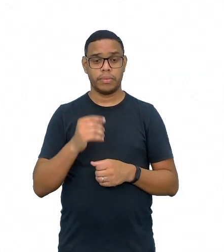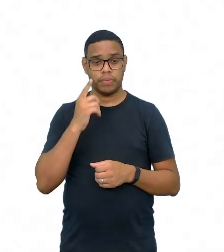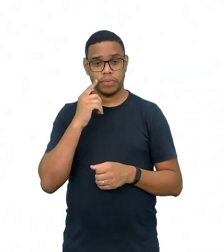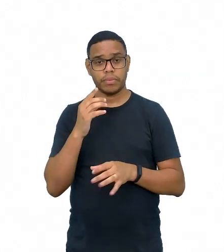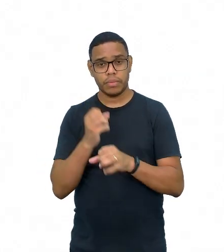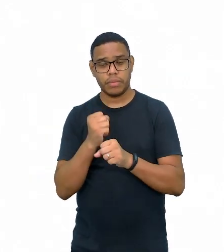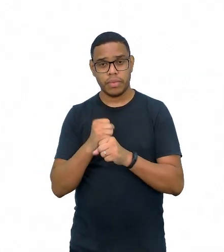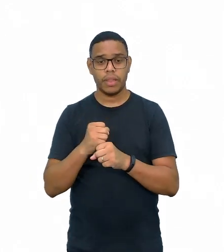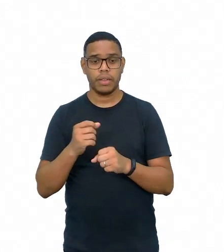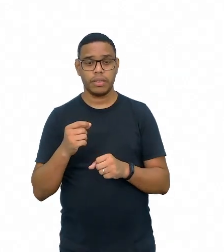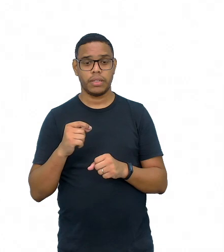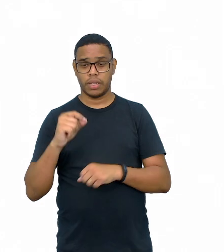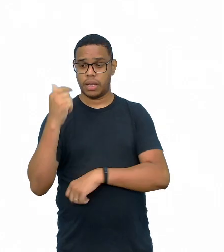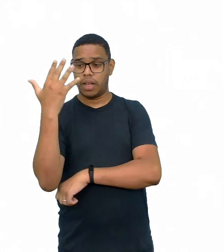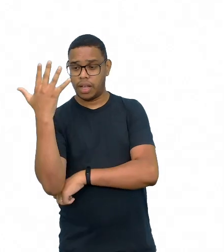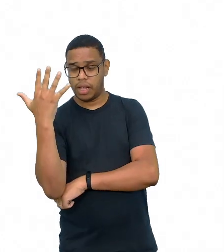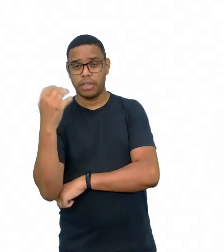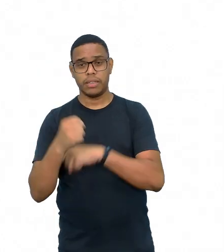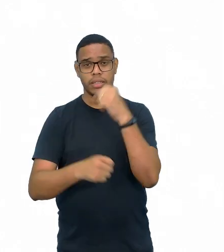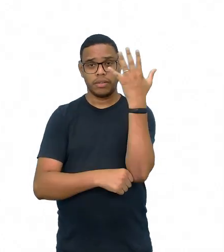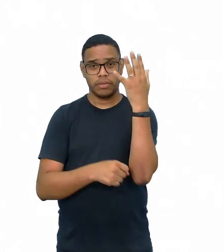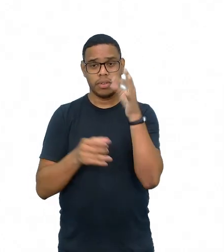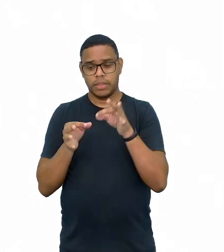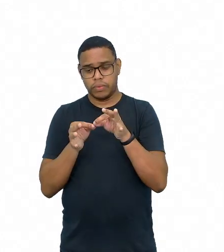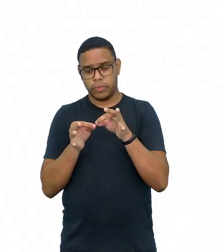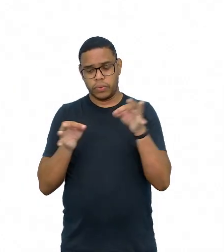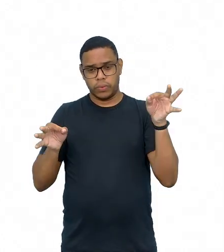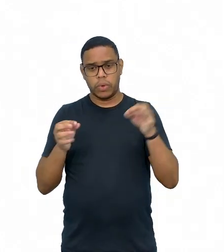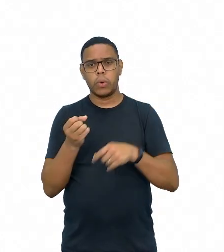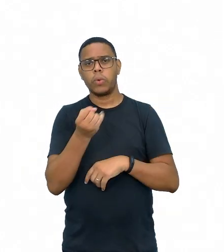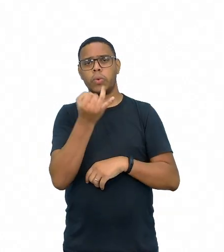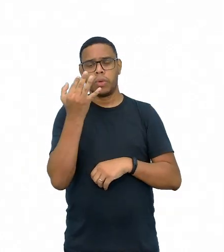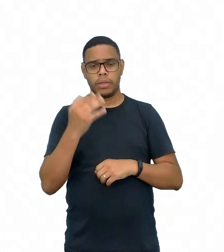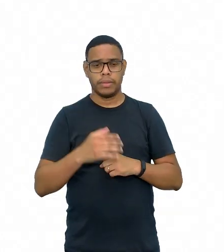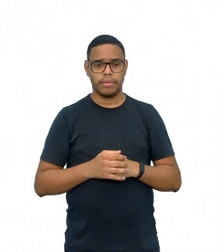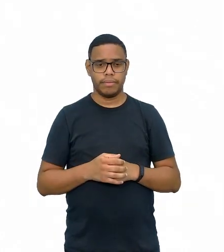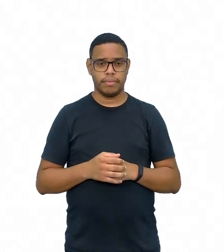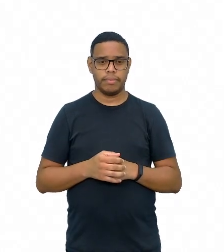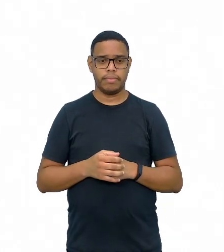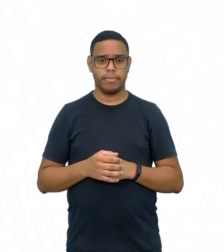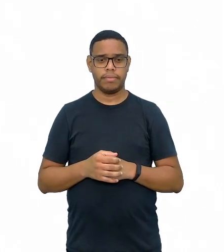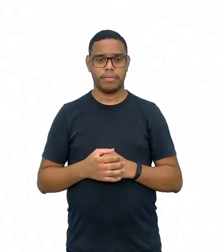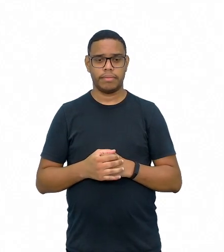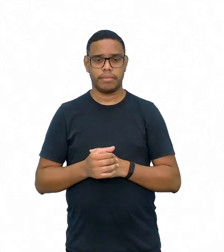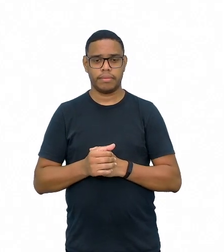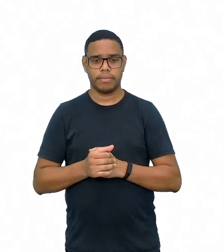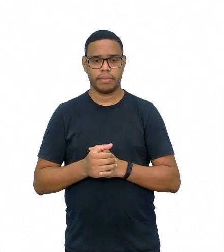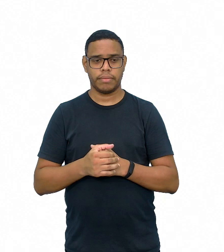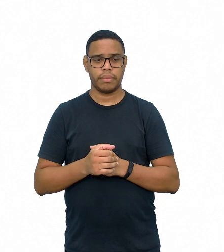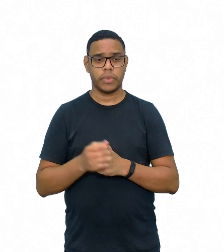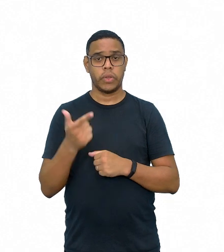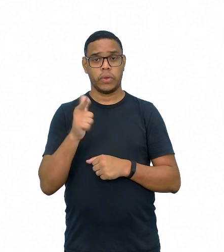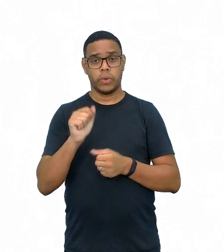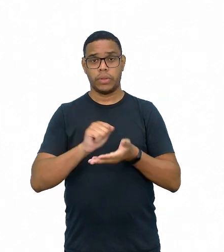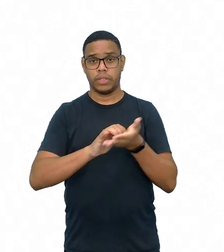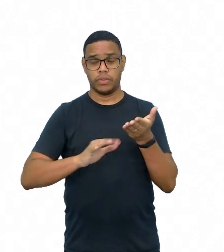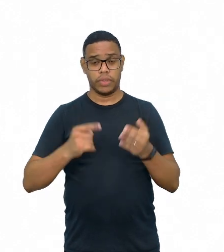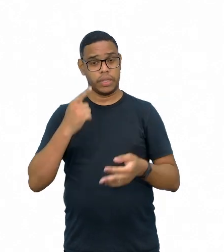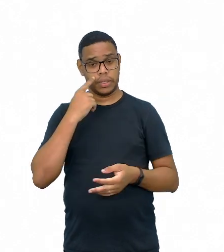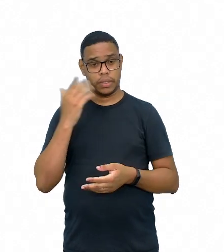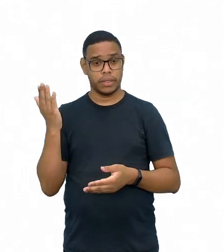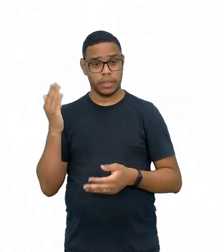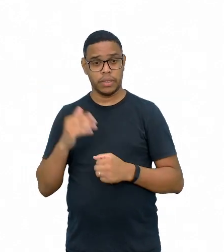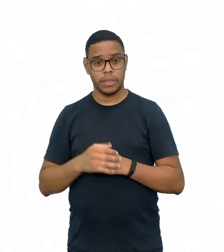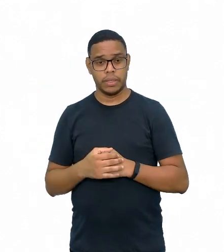calcular a distância entre essas duas árvores aí, tá? Eu vou colocar uma outra atividade.